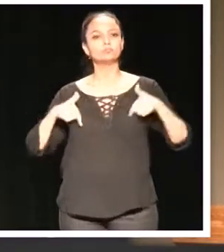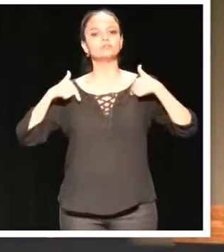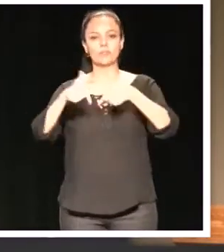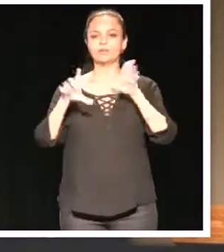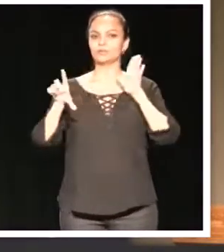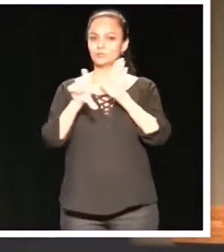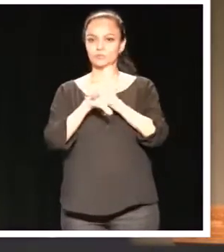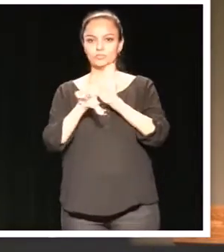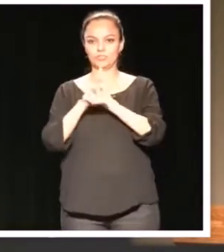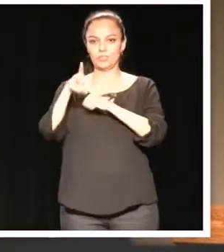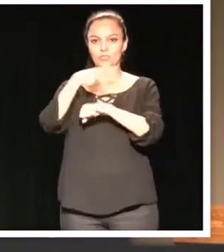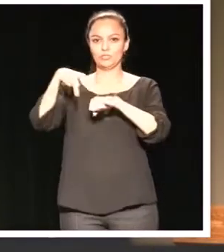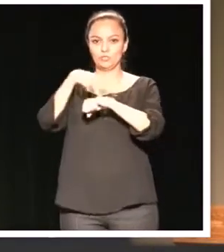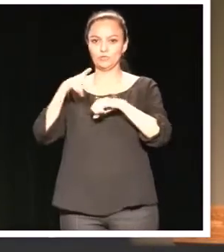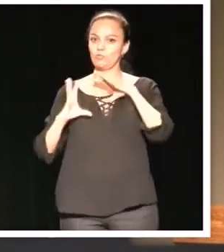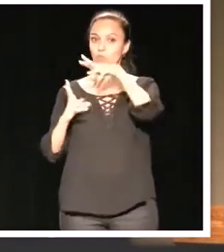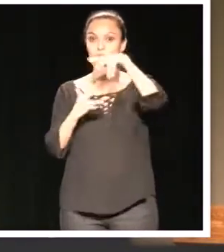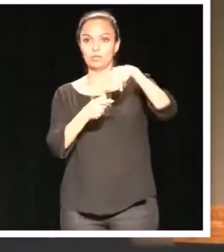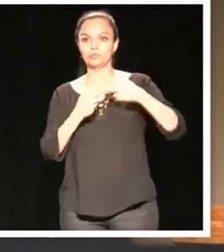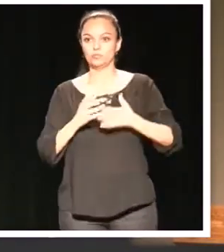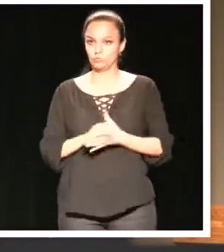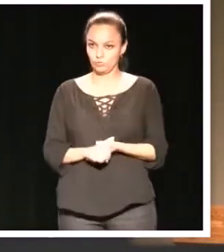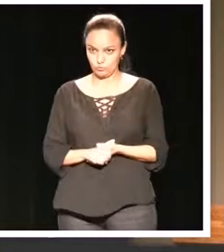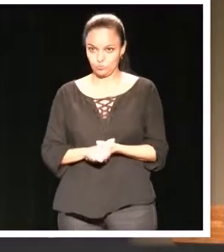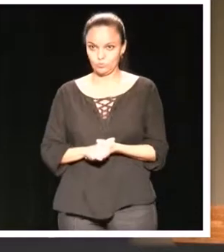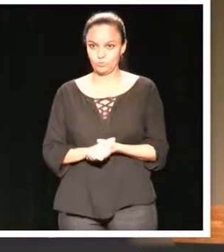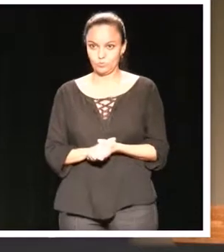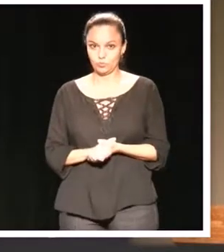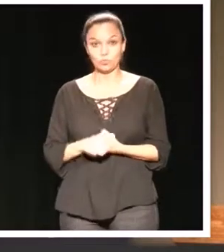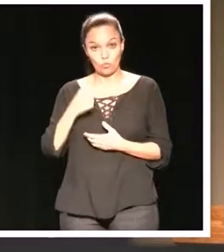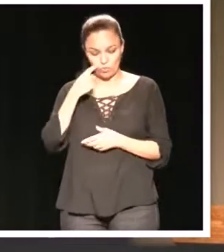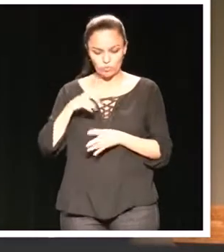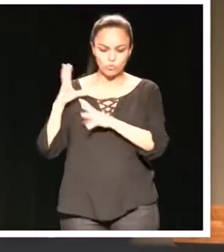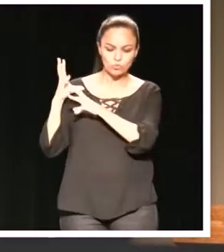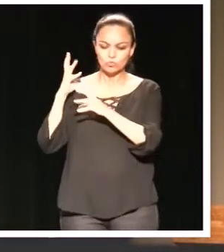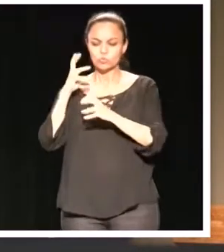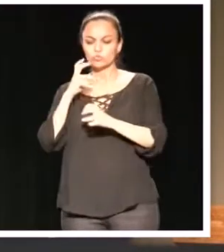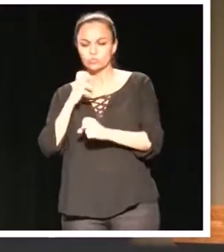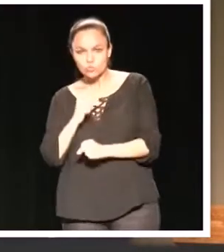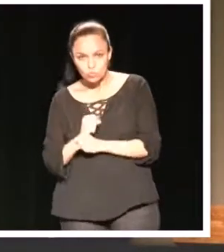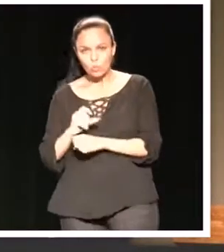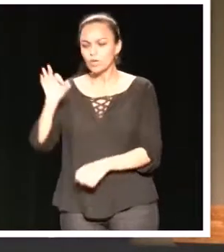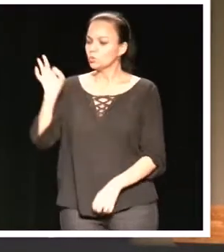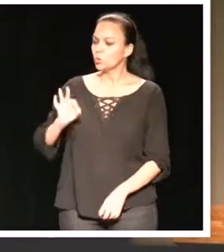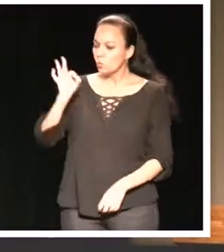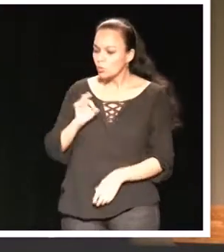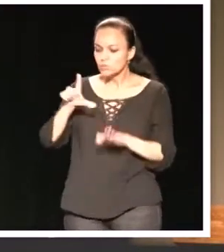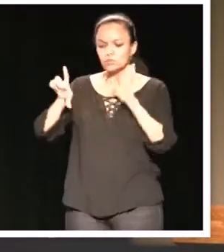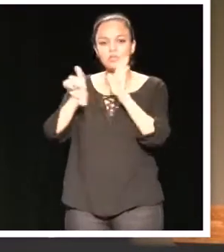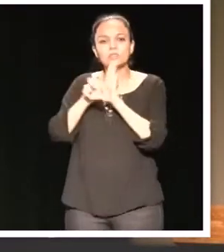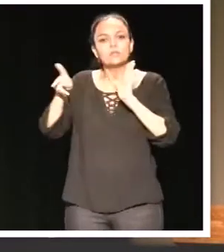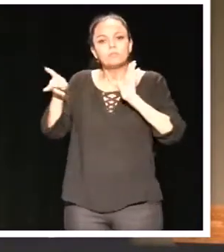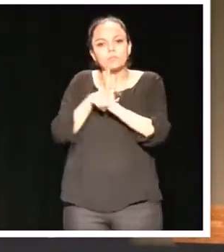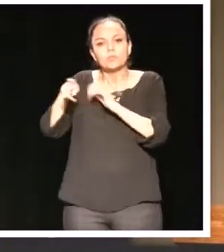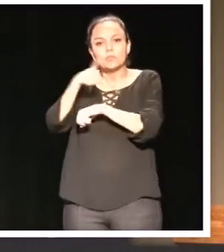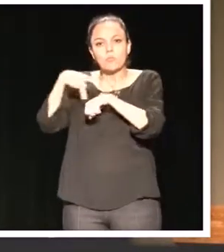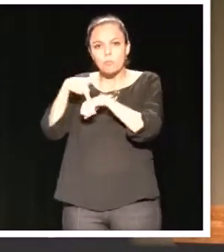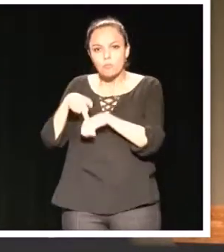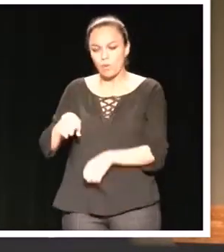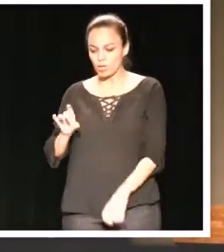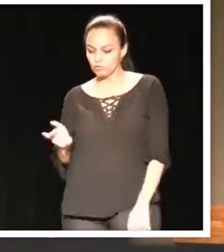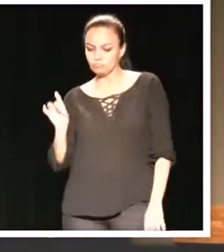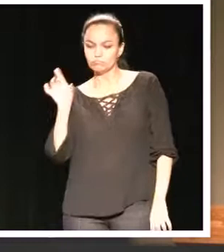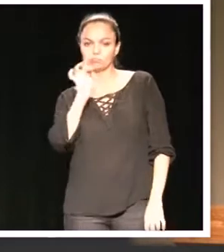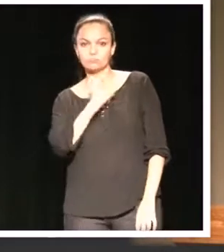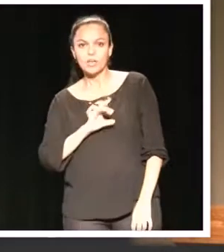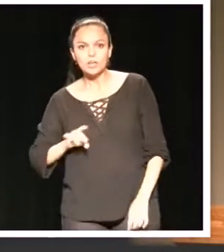dos países, que foi feito com percentagem de cada tipo por país, entre as leis próprias do país, e logo